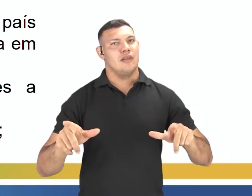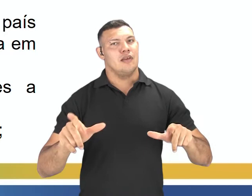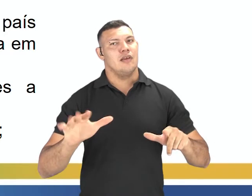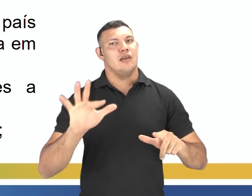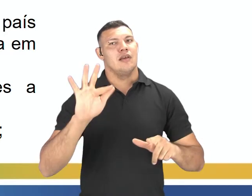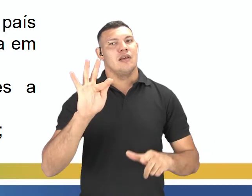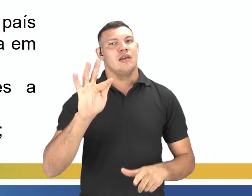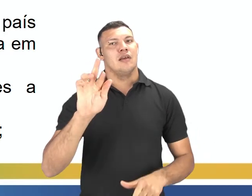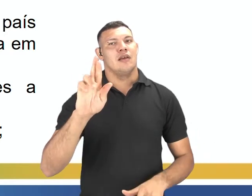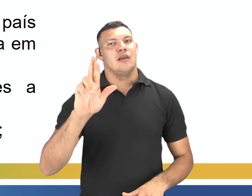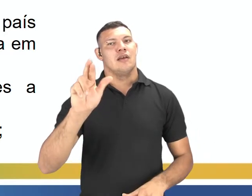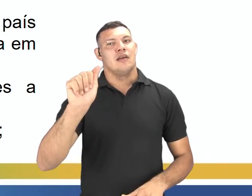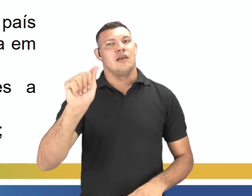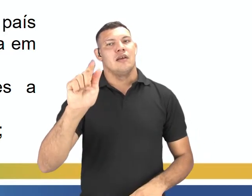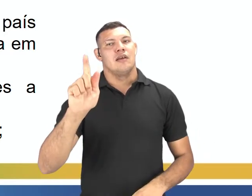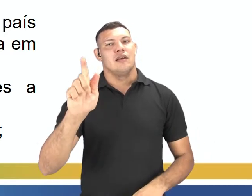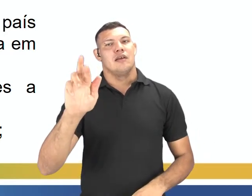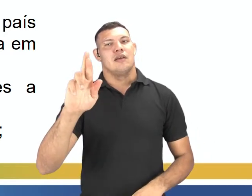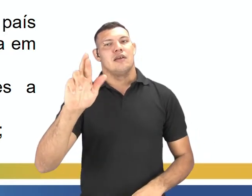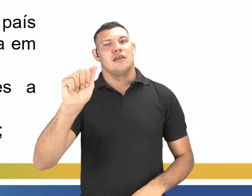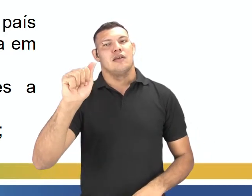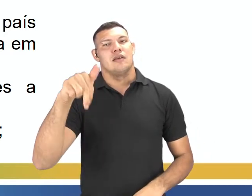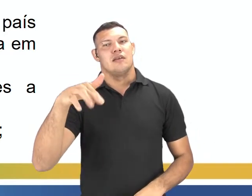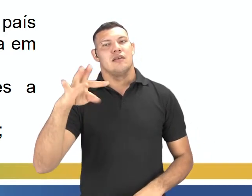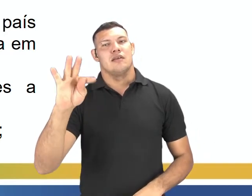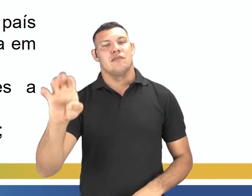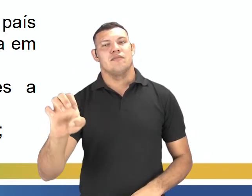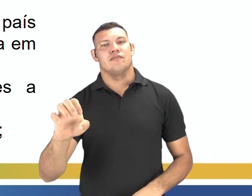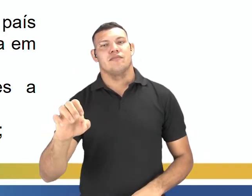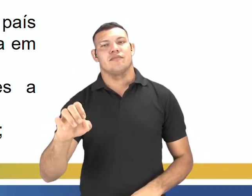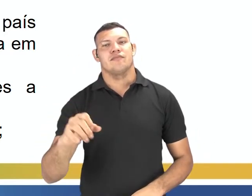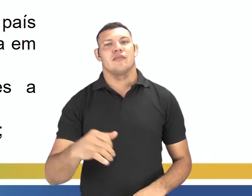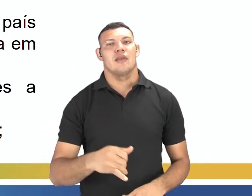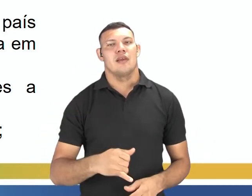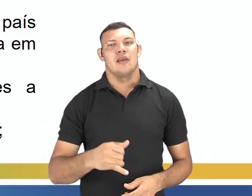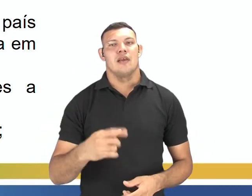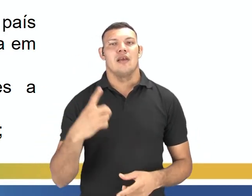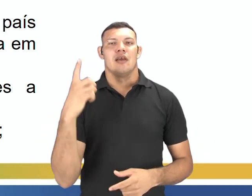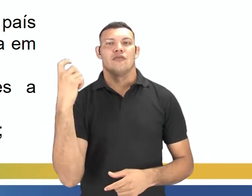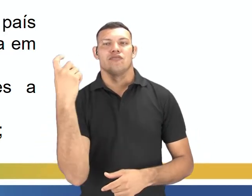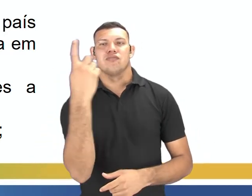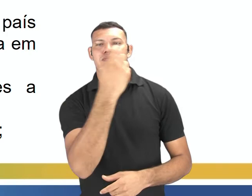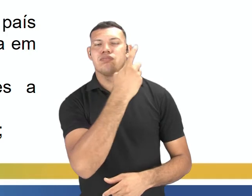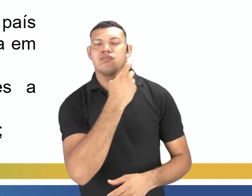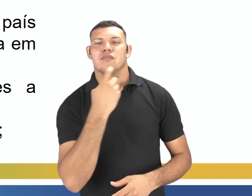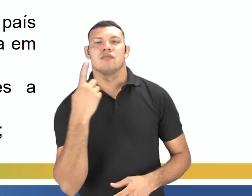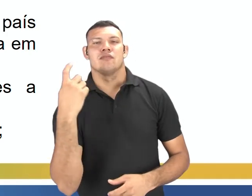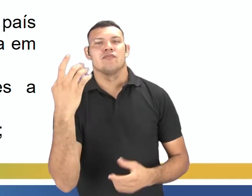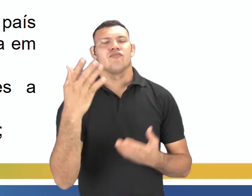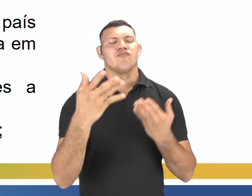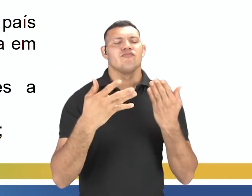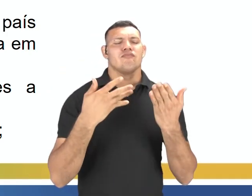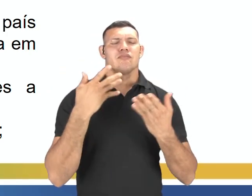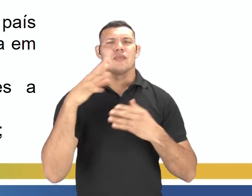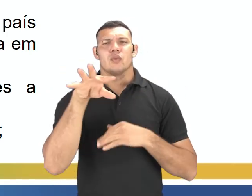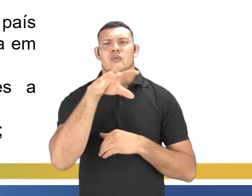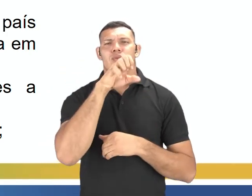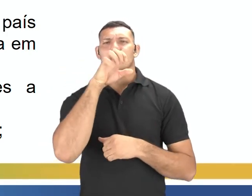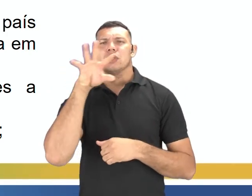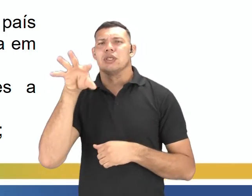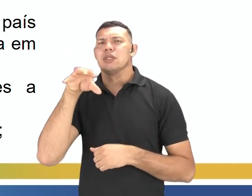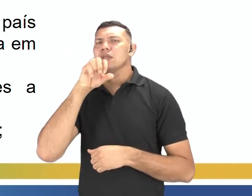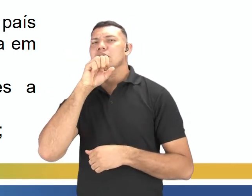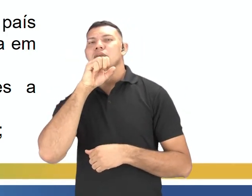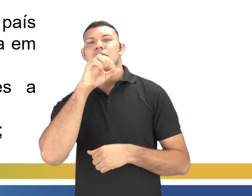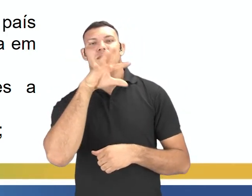para fragrante. Fragrante é de fragrância, de aroma, de perfume.